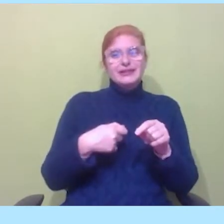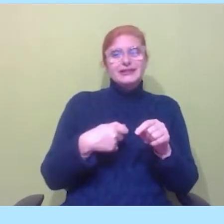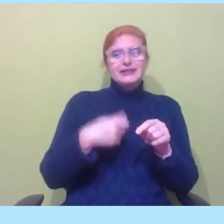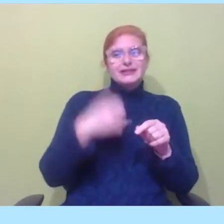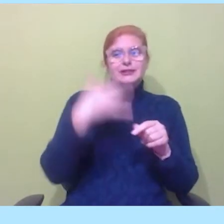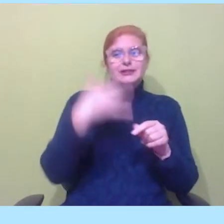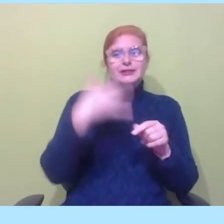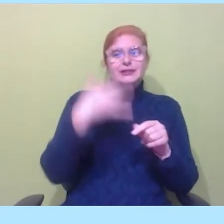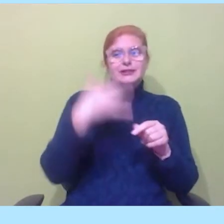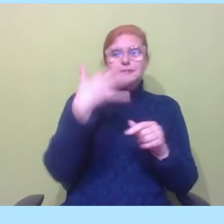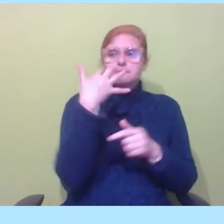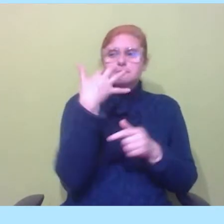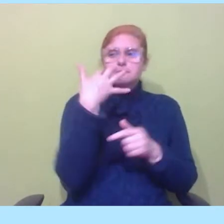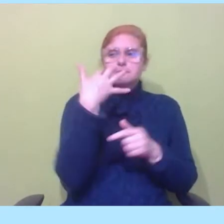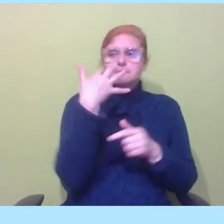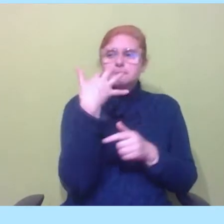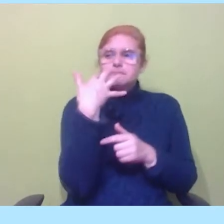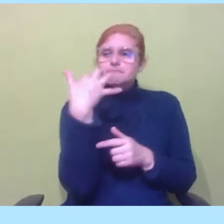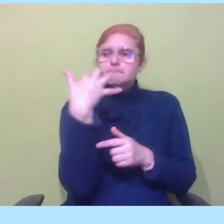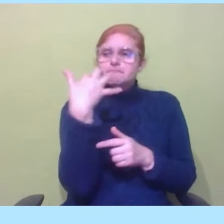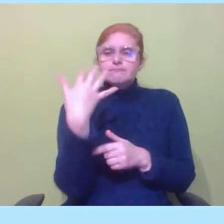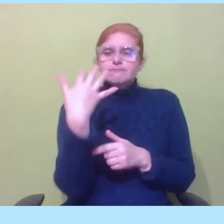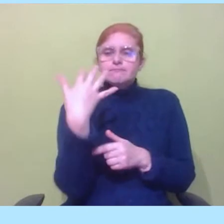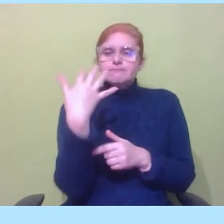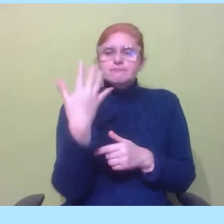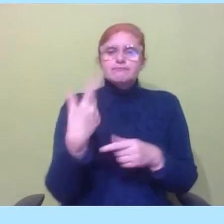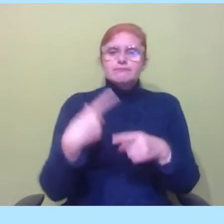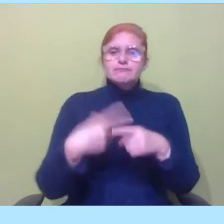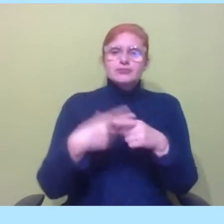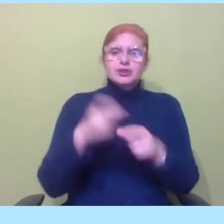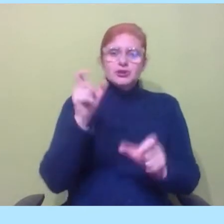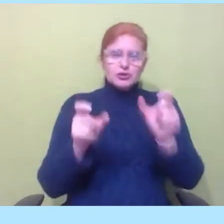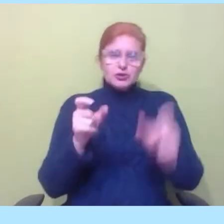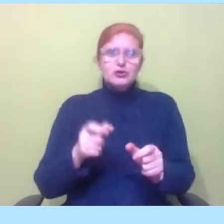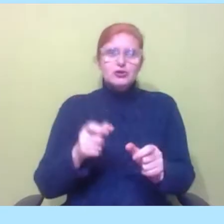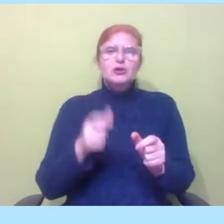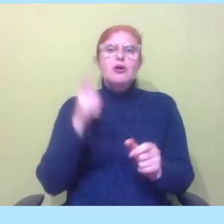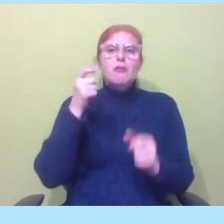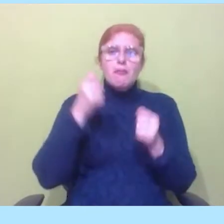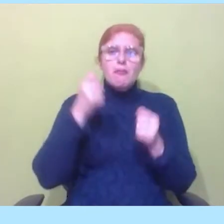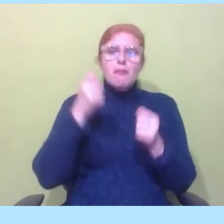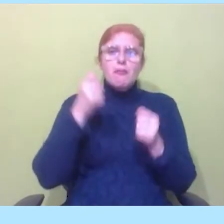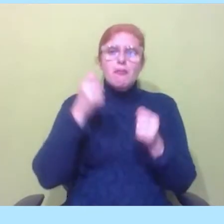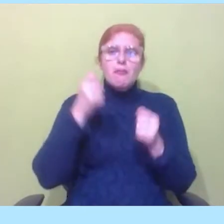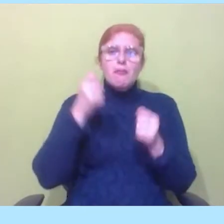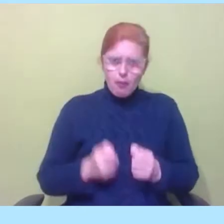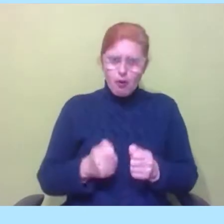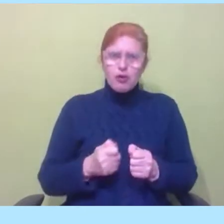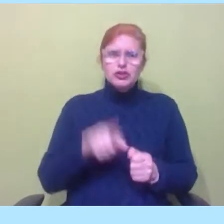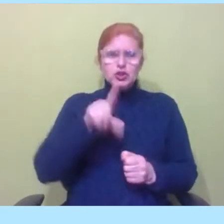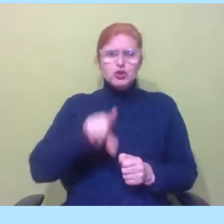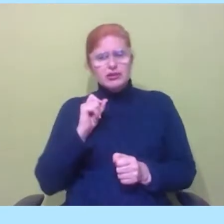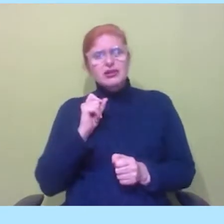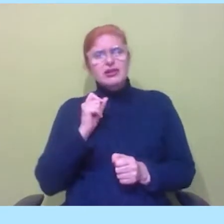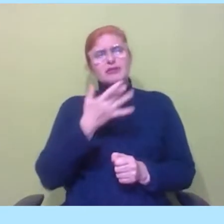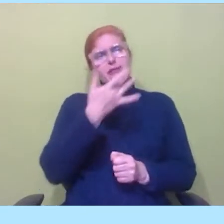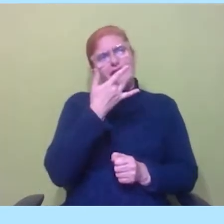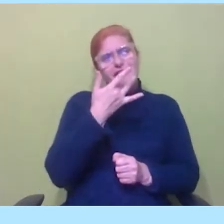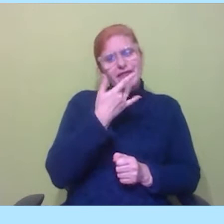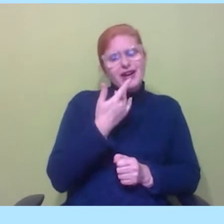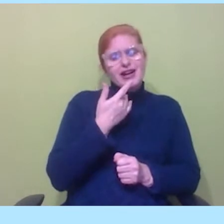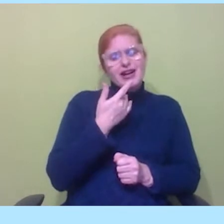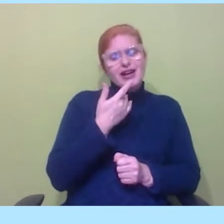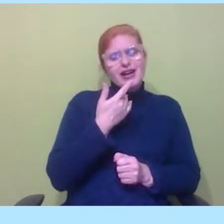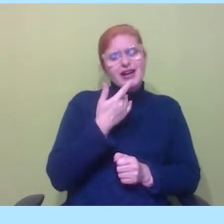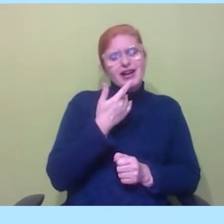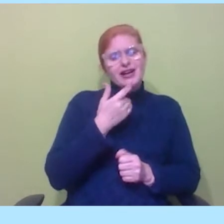vezes optar pela comodidade, por não, vou usar isso aqui porque é isso aqui que tem, e muitas